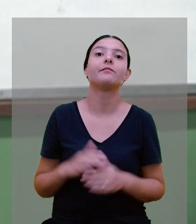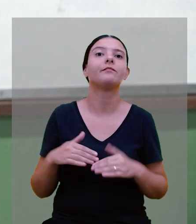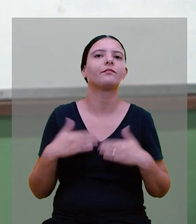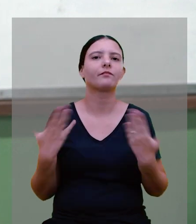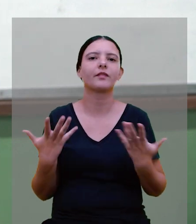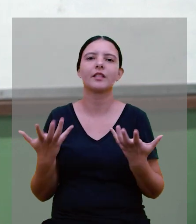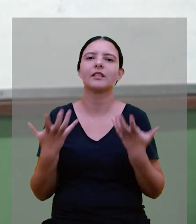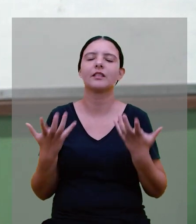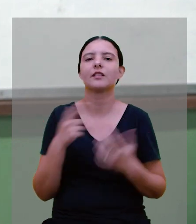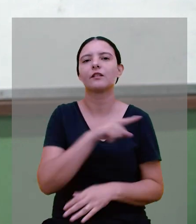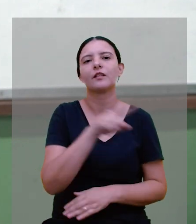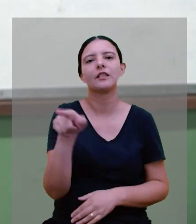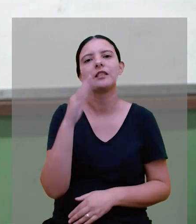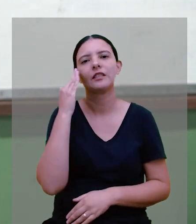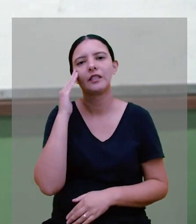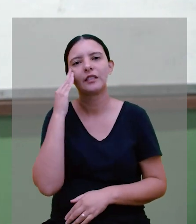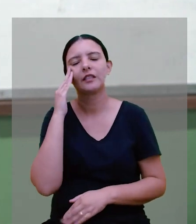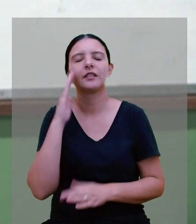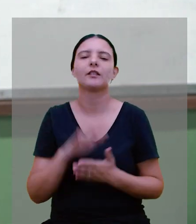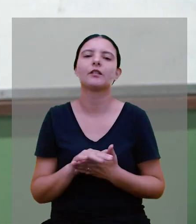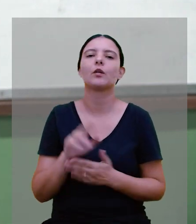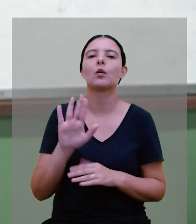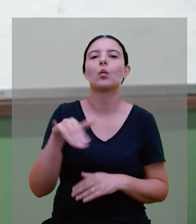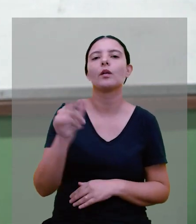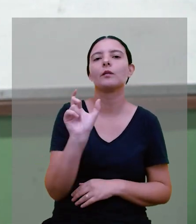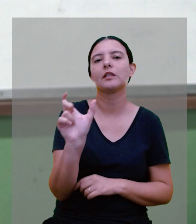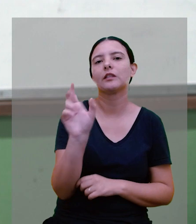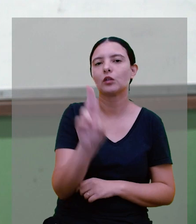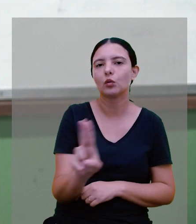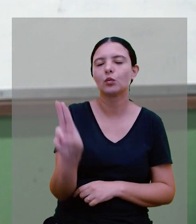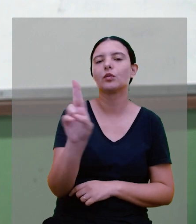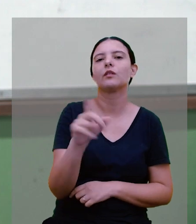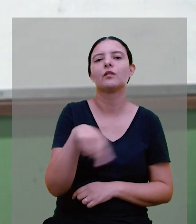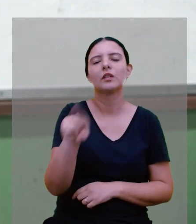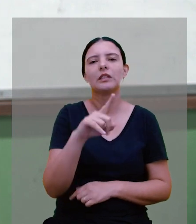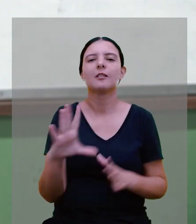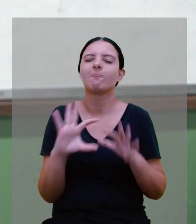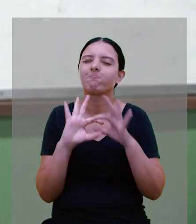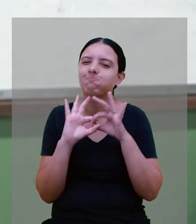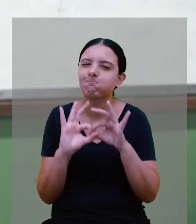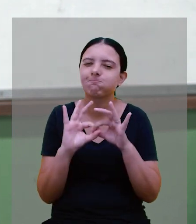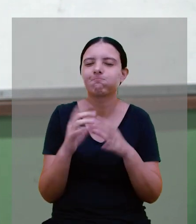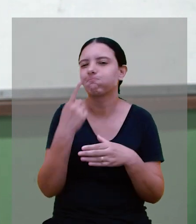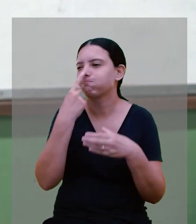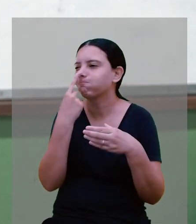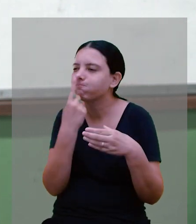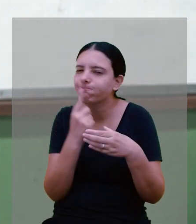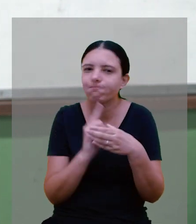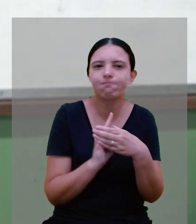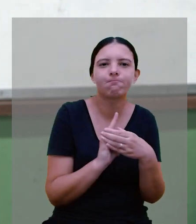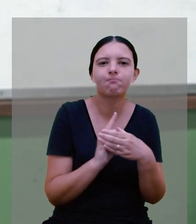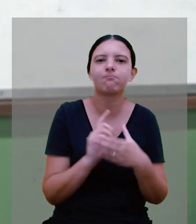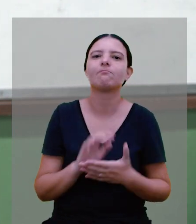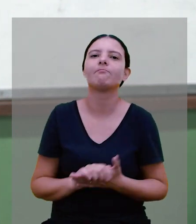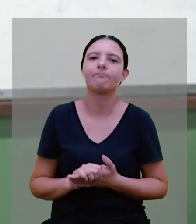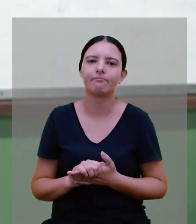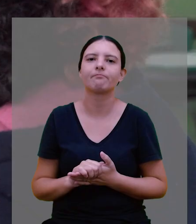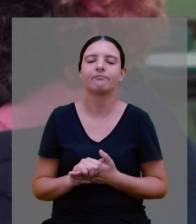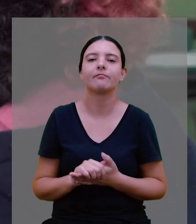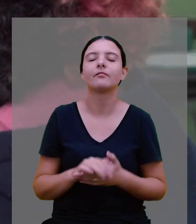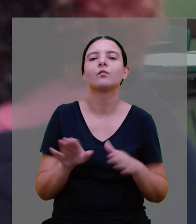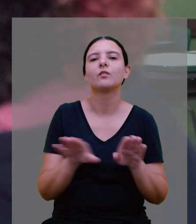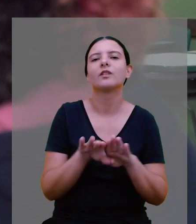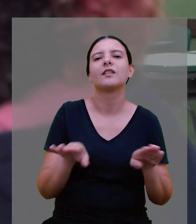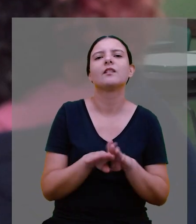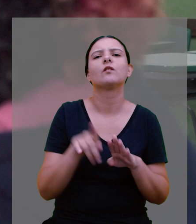Então, eu queria que vocês entendessem que quando vocês usam a palavra, vocês criam laço, vocês criam pertencimento, né? Vocês